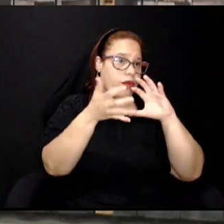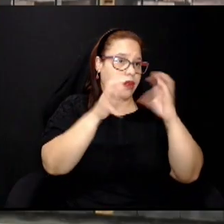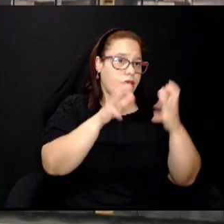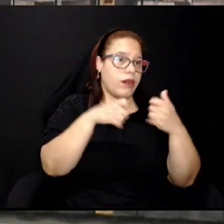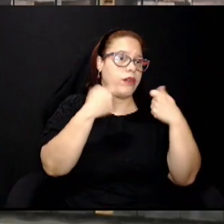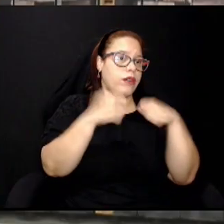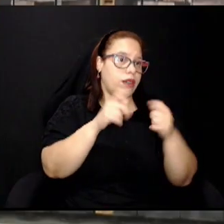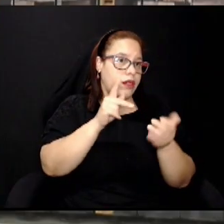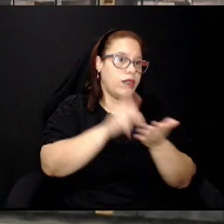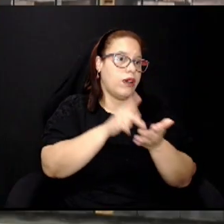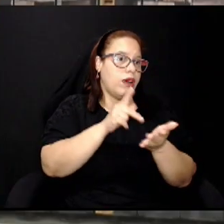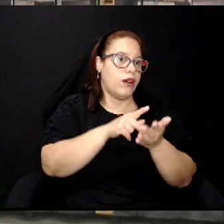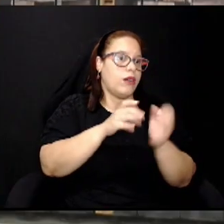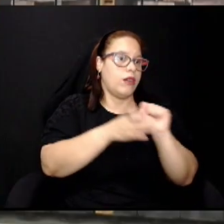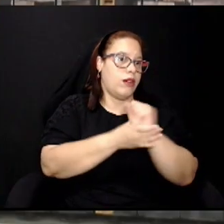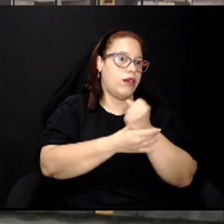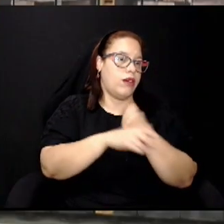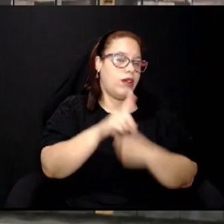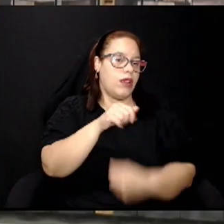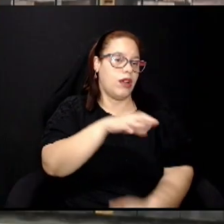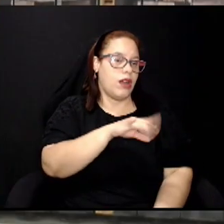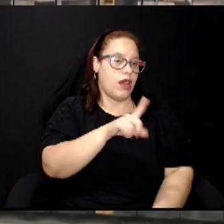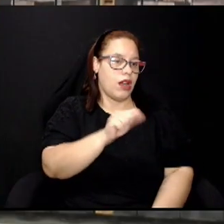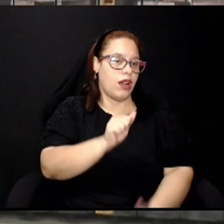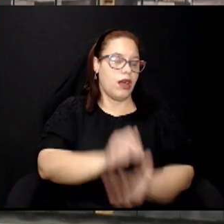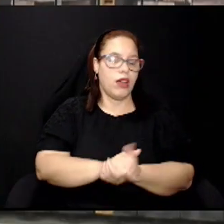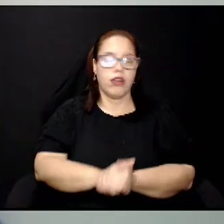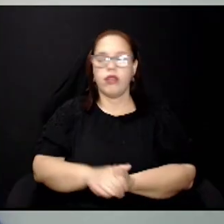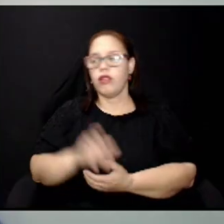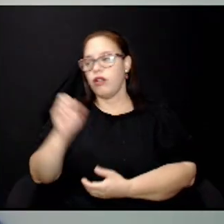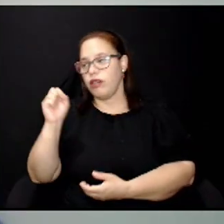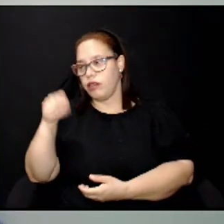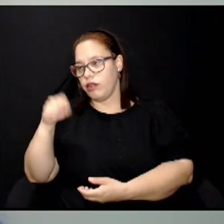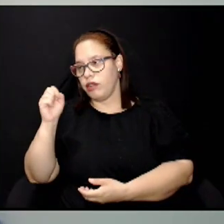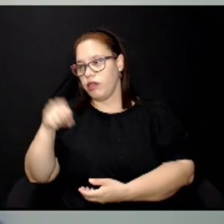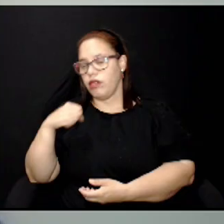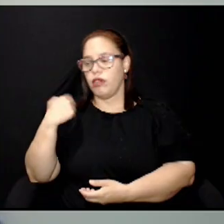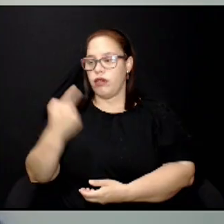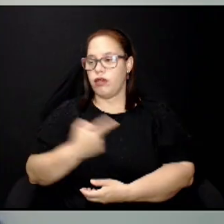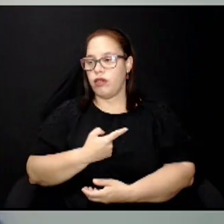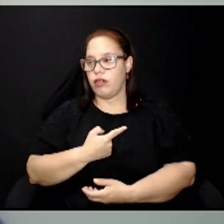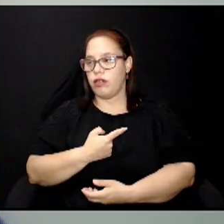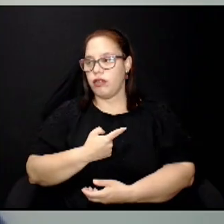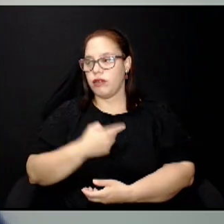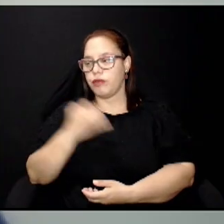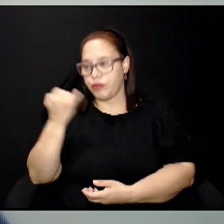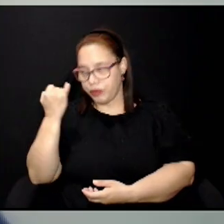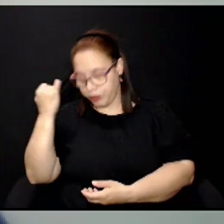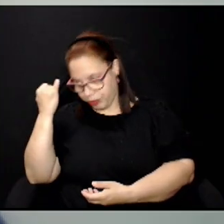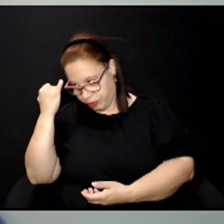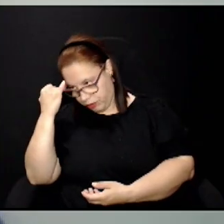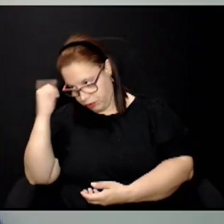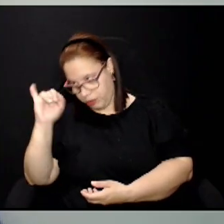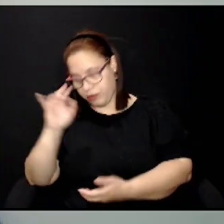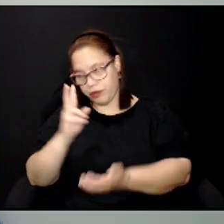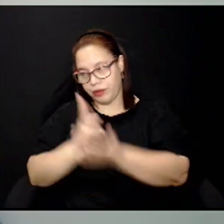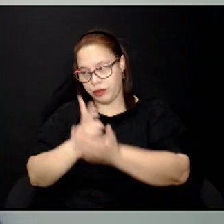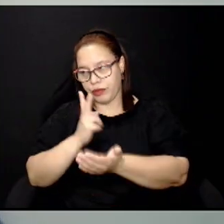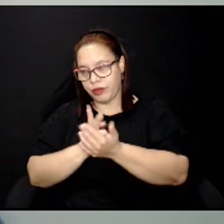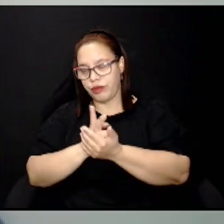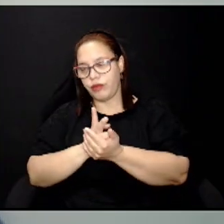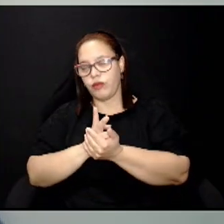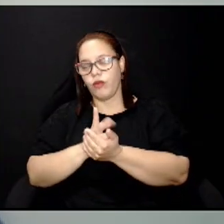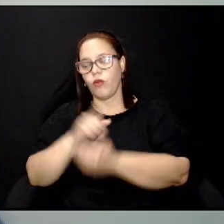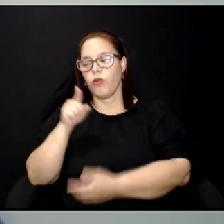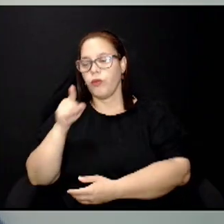ter essa segurança, né, Daniela? Exatamente, e a nossa ideia sempre foi essa, que ali fosse